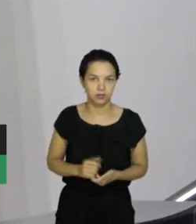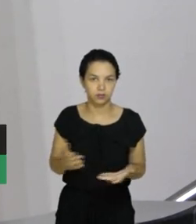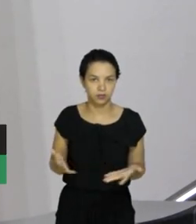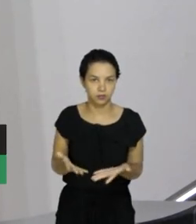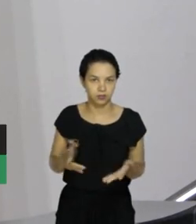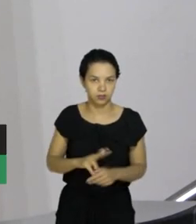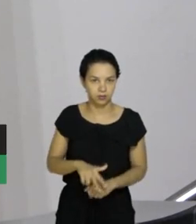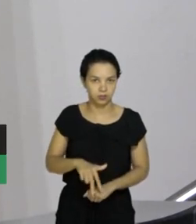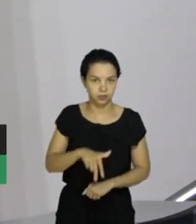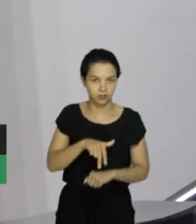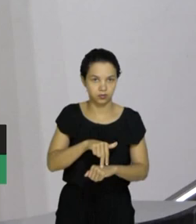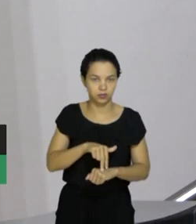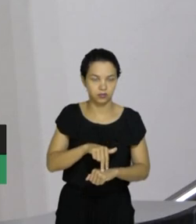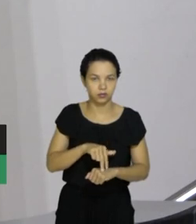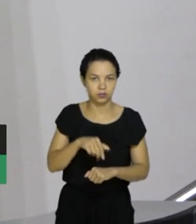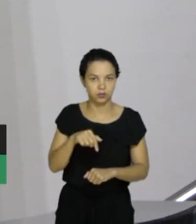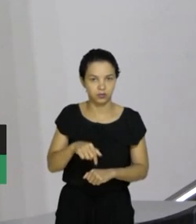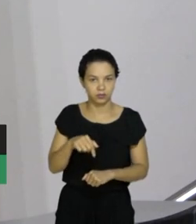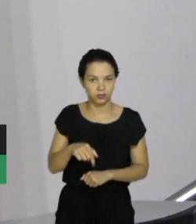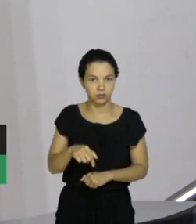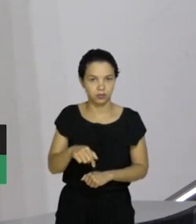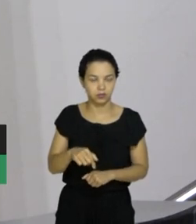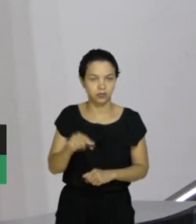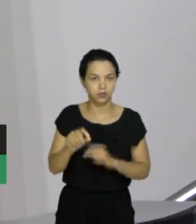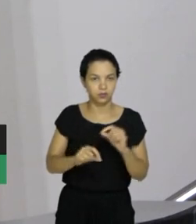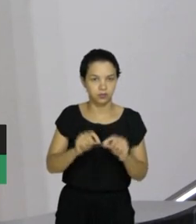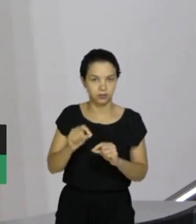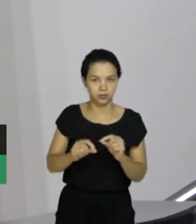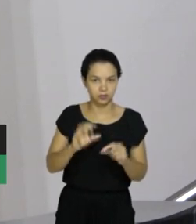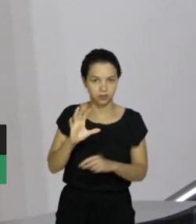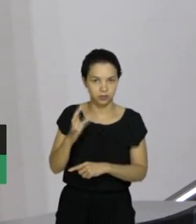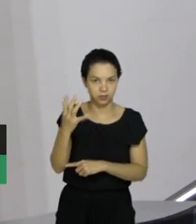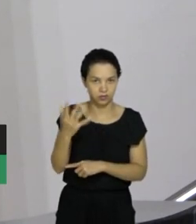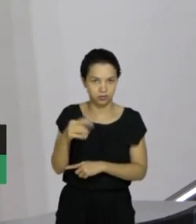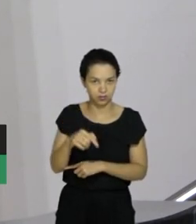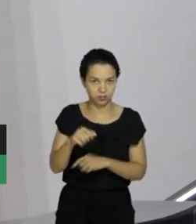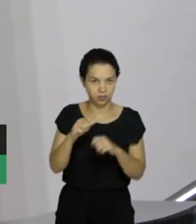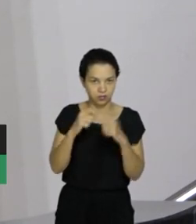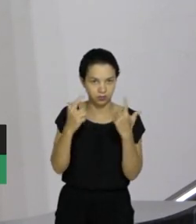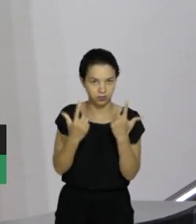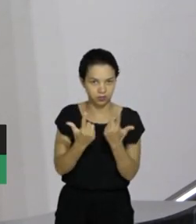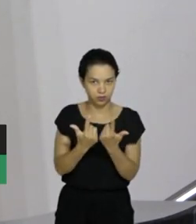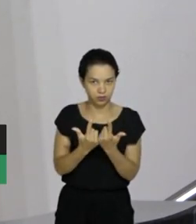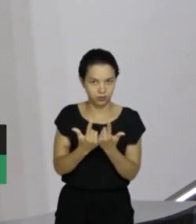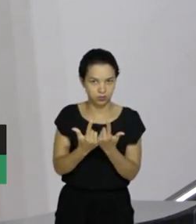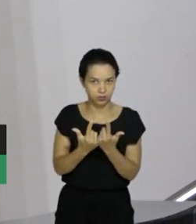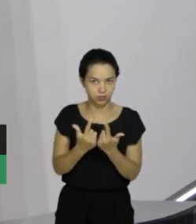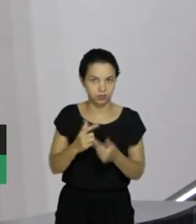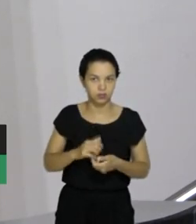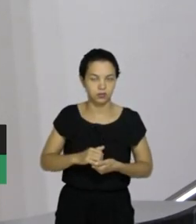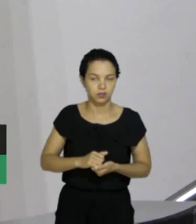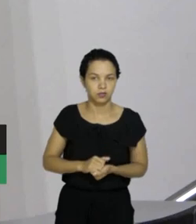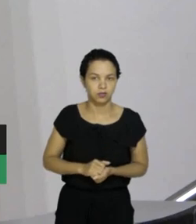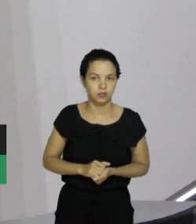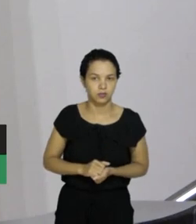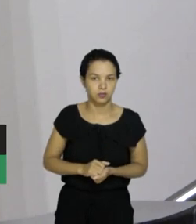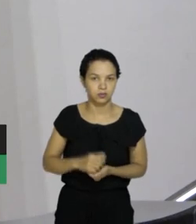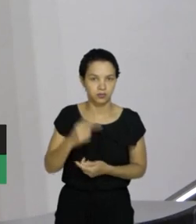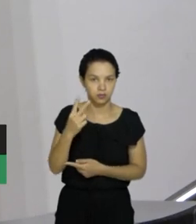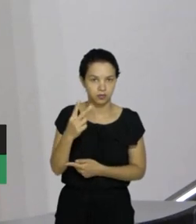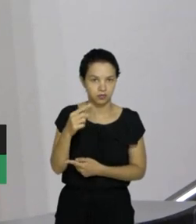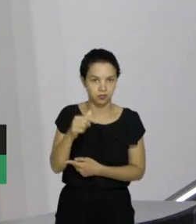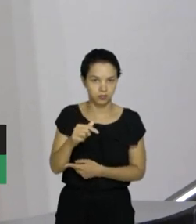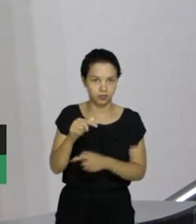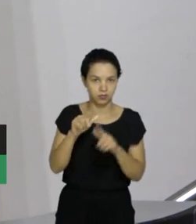a Tribuna hoje é um feito inédito para esta nossa casa das 27 assembleias